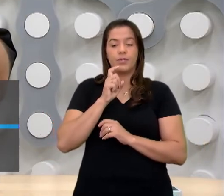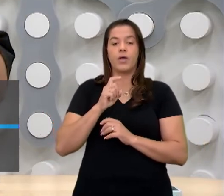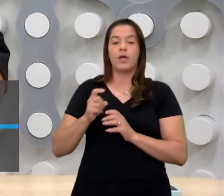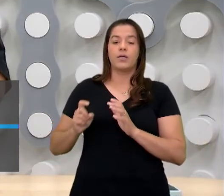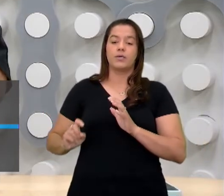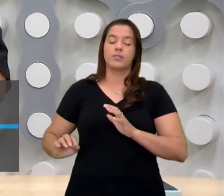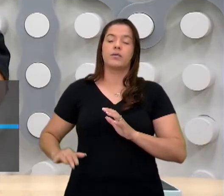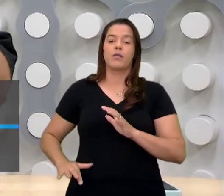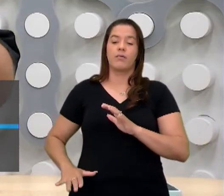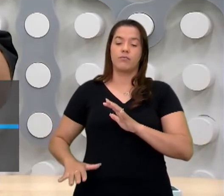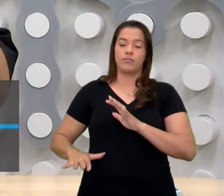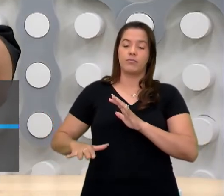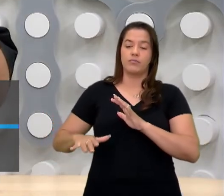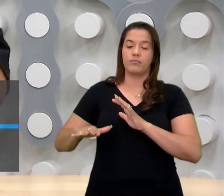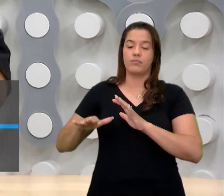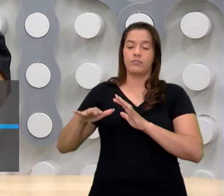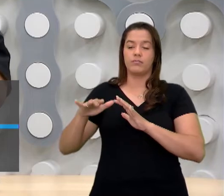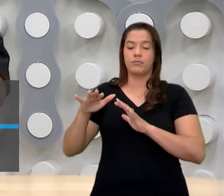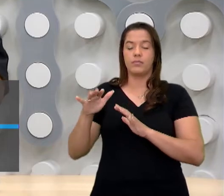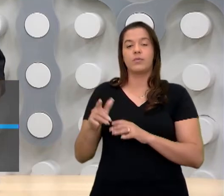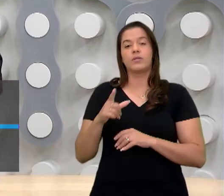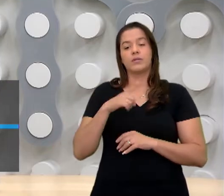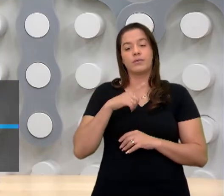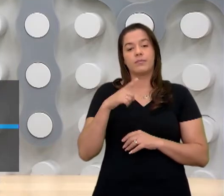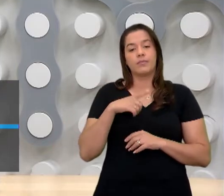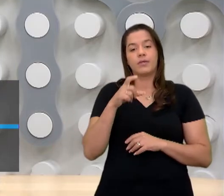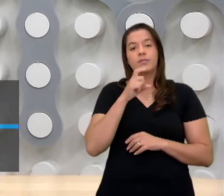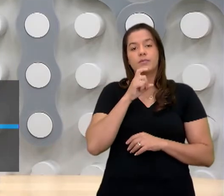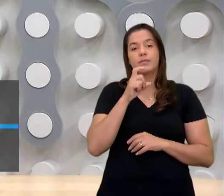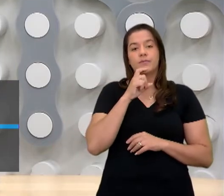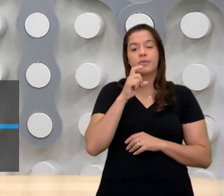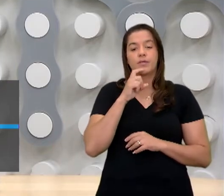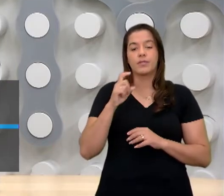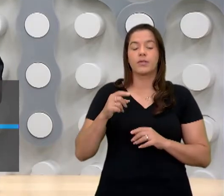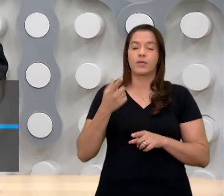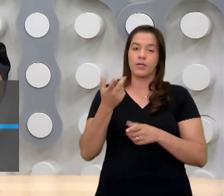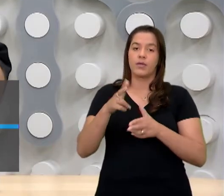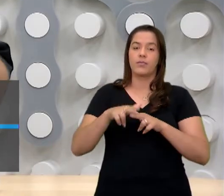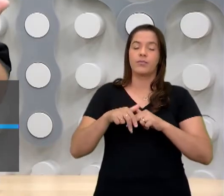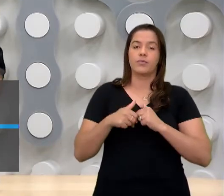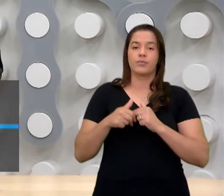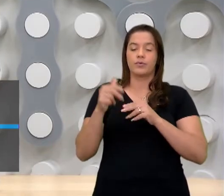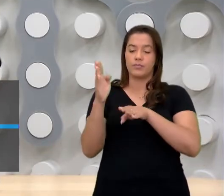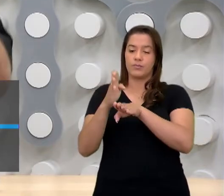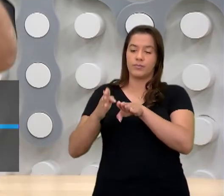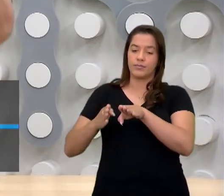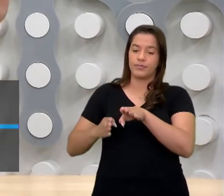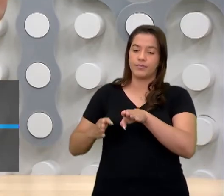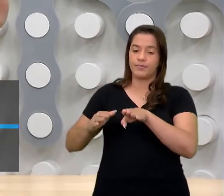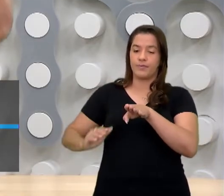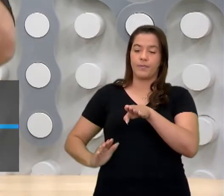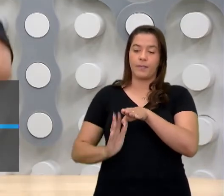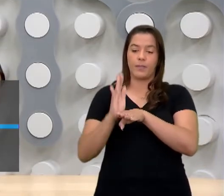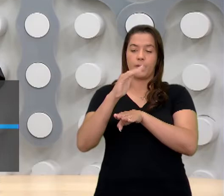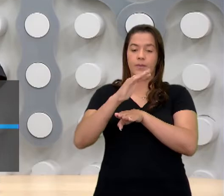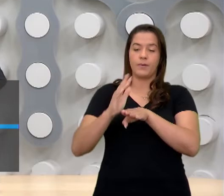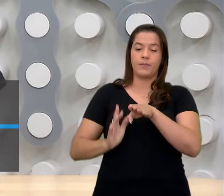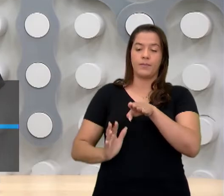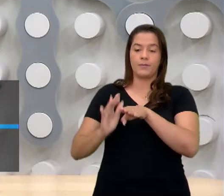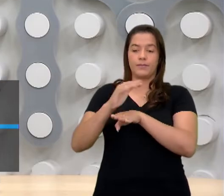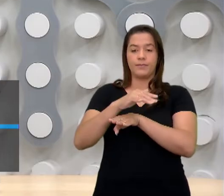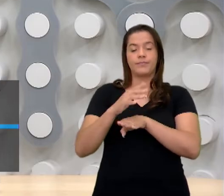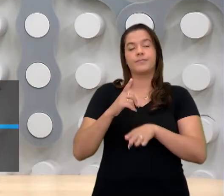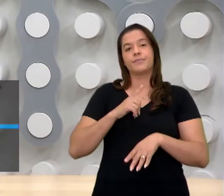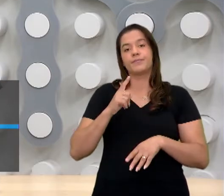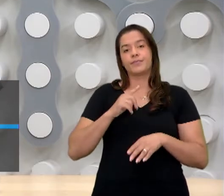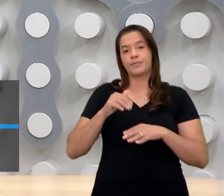esfriando aí o magma, né, que sai, né, que é expelido aí por causa dessa abertura, né, muito mais rápido do que fosse na